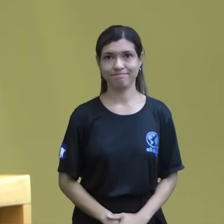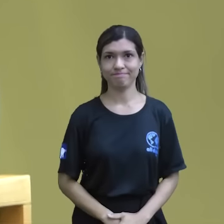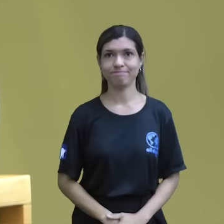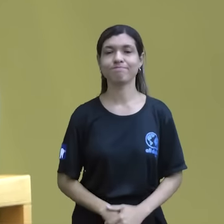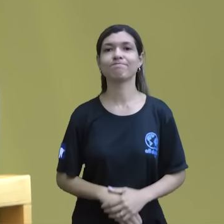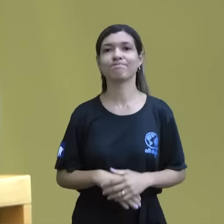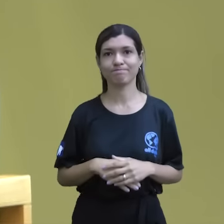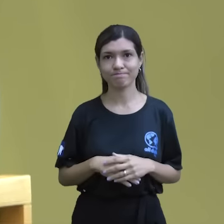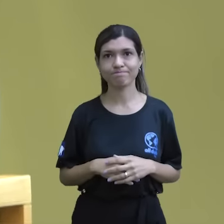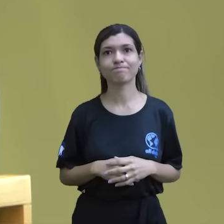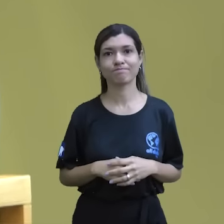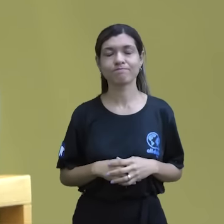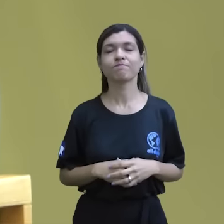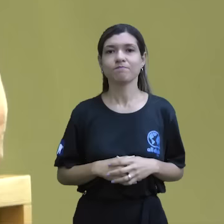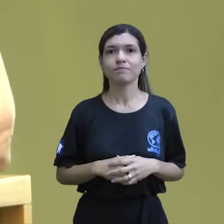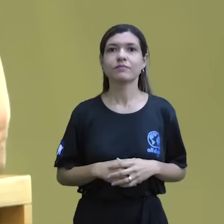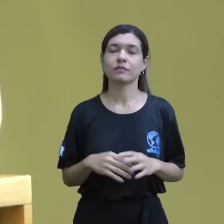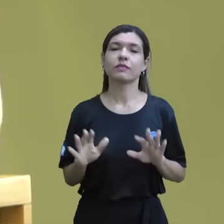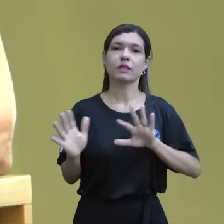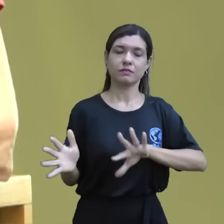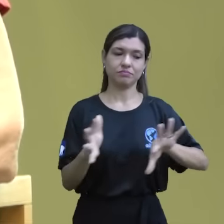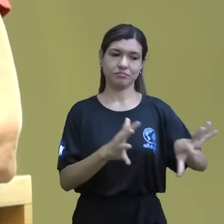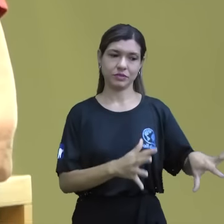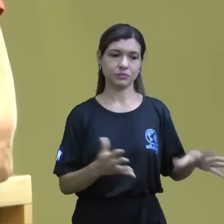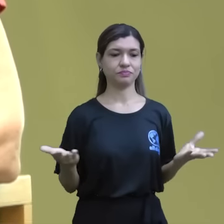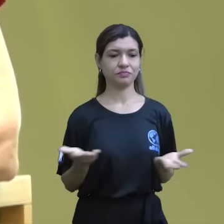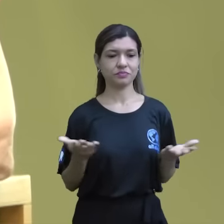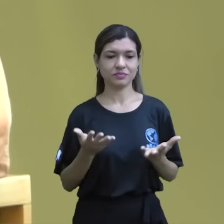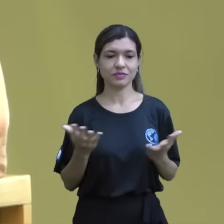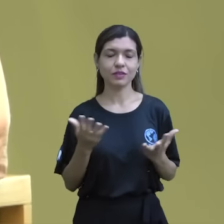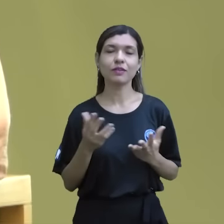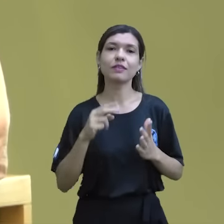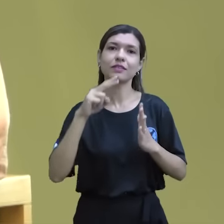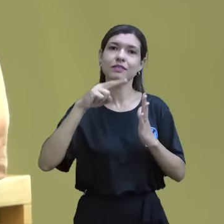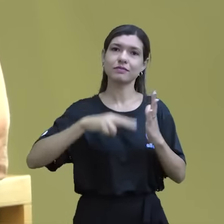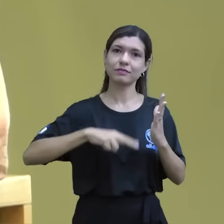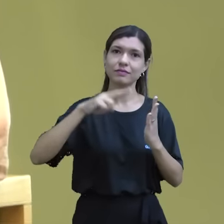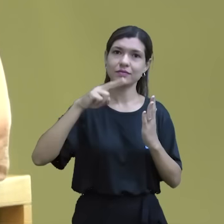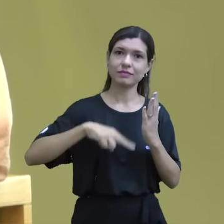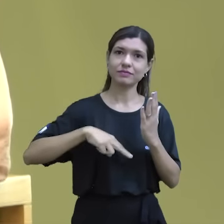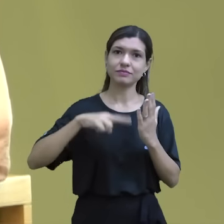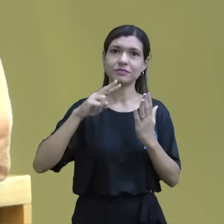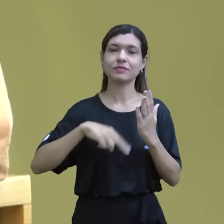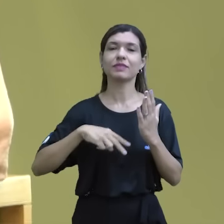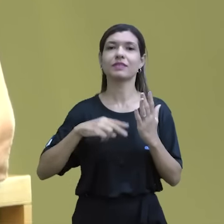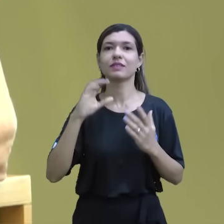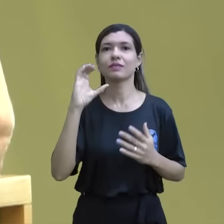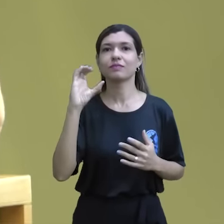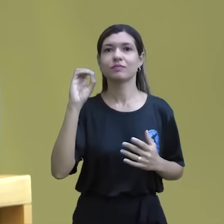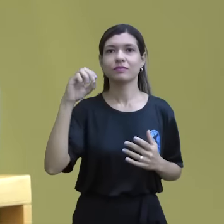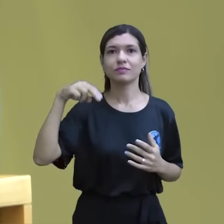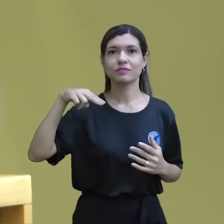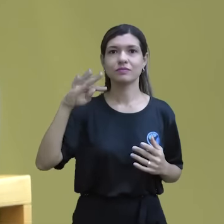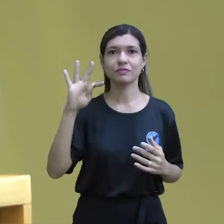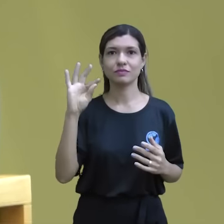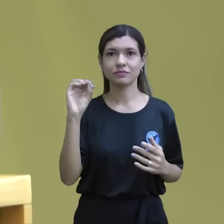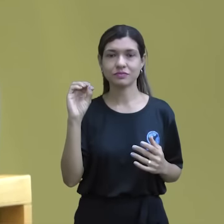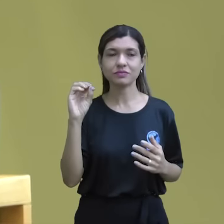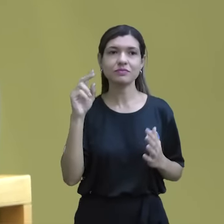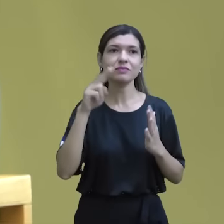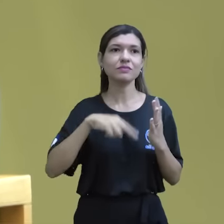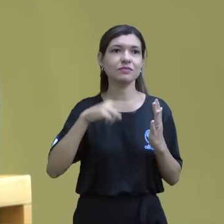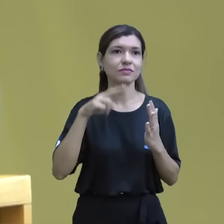quando vocês continuarem essa conversa, né, em casa, com esse livro, que é uma...